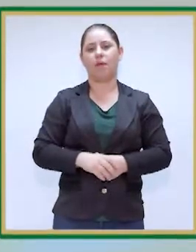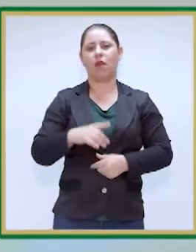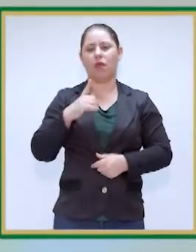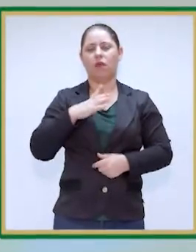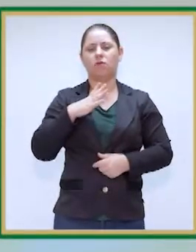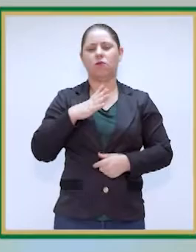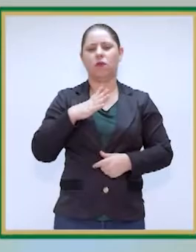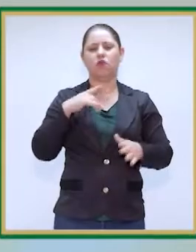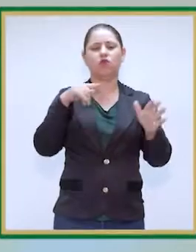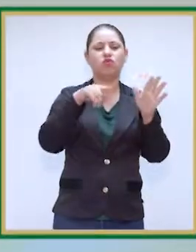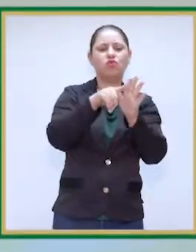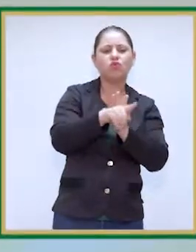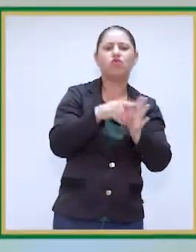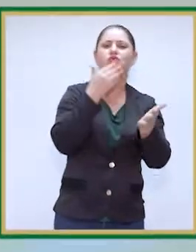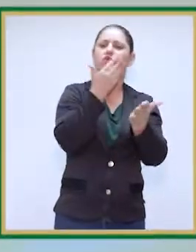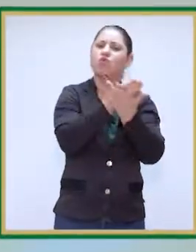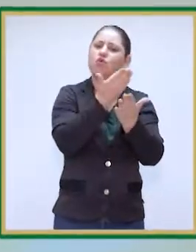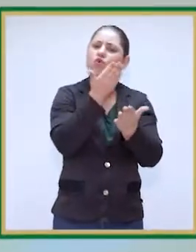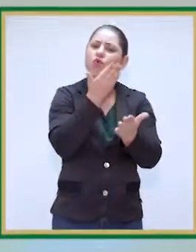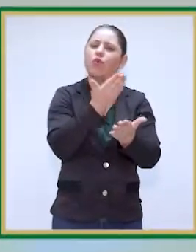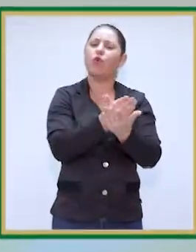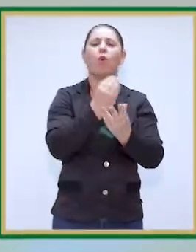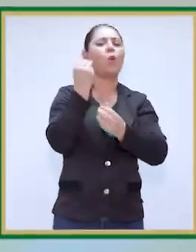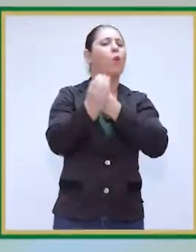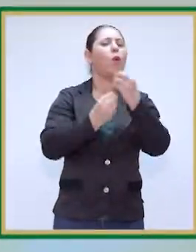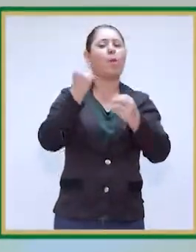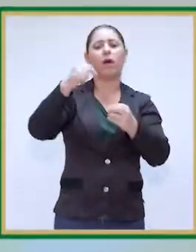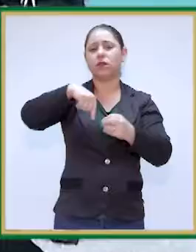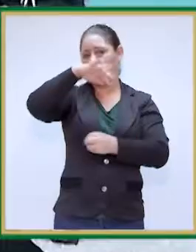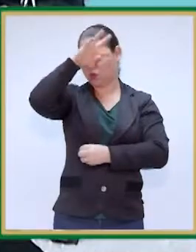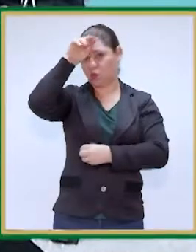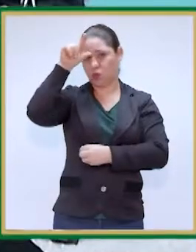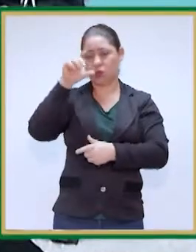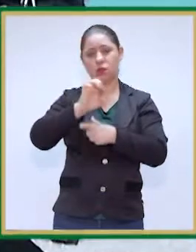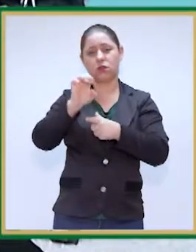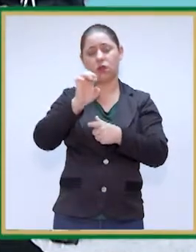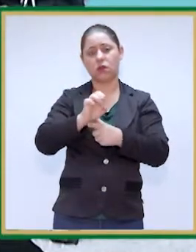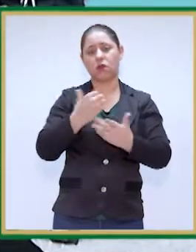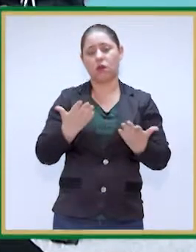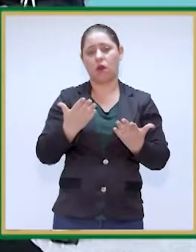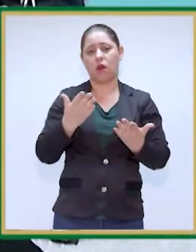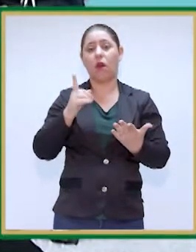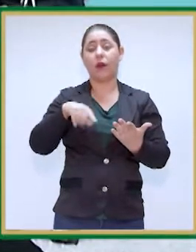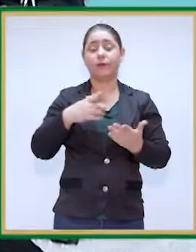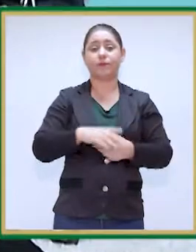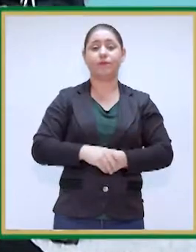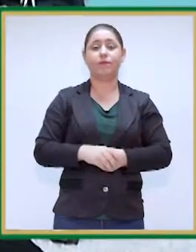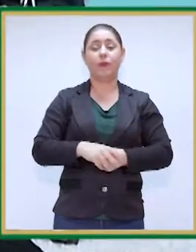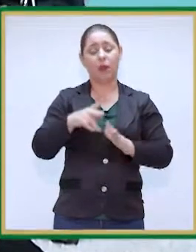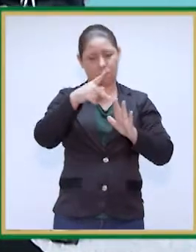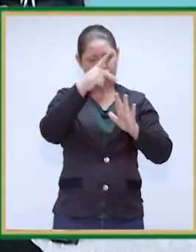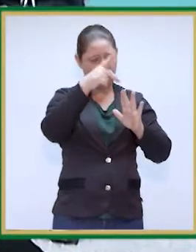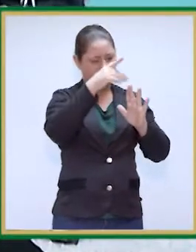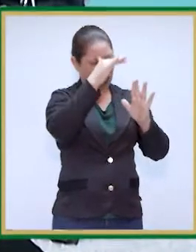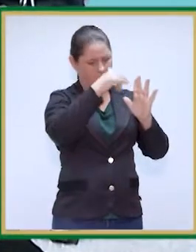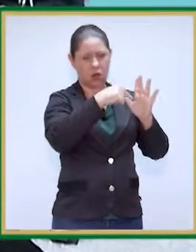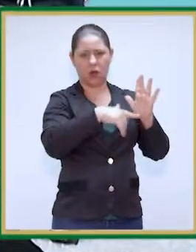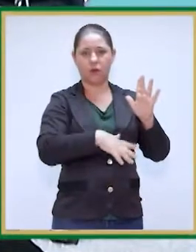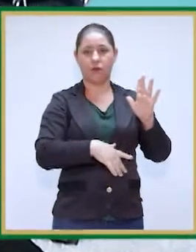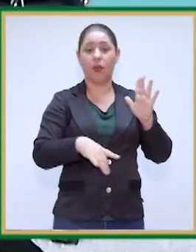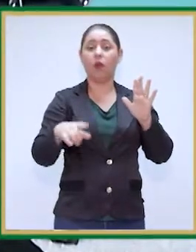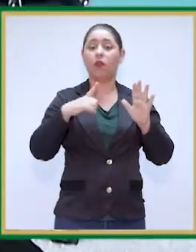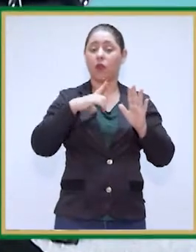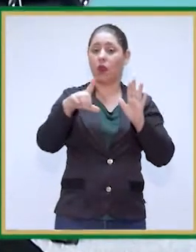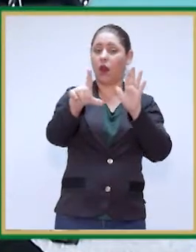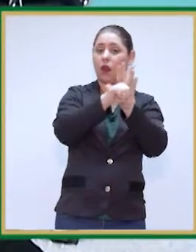se tem em andamento algum estudo, como que está aqui no estado. Então, é dessa forma, a partir dessa